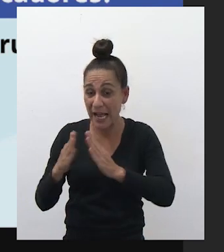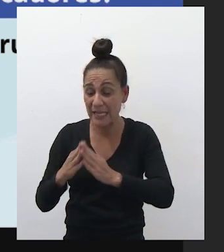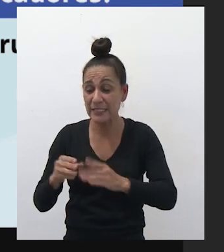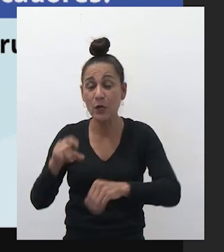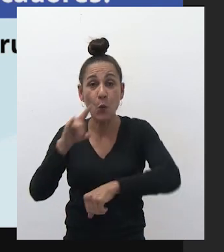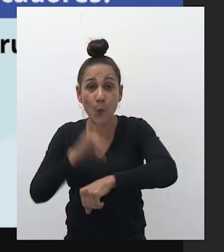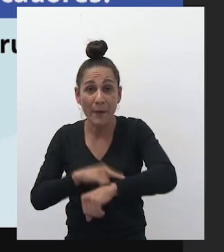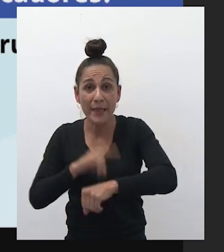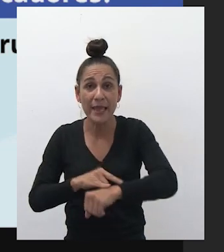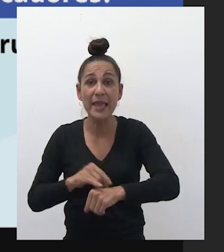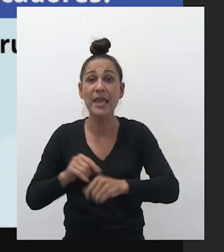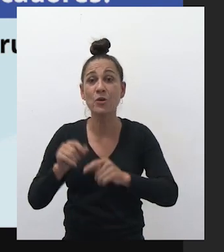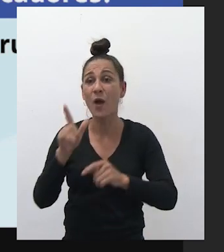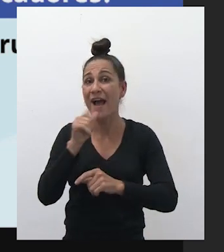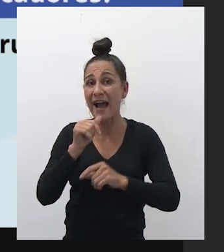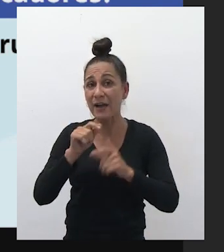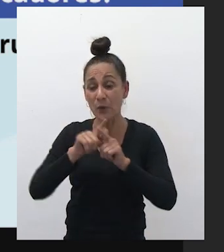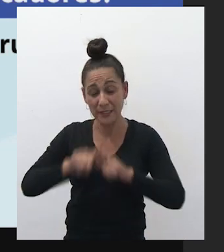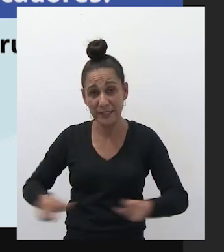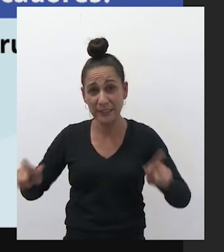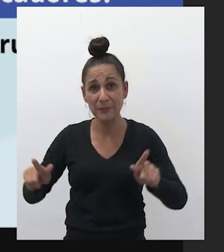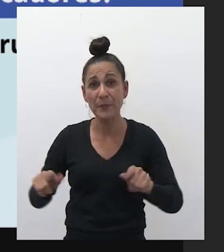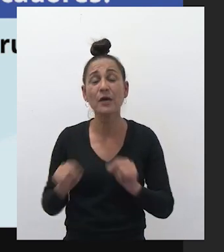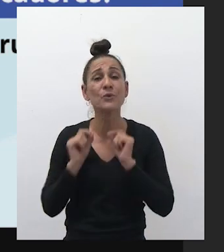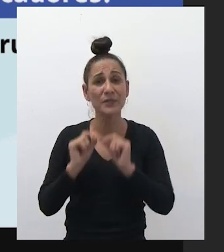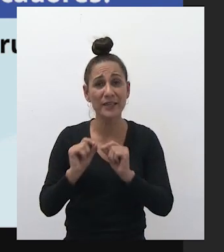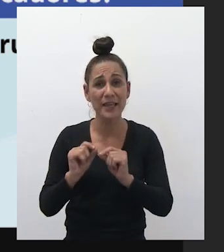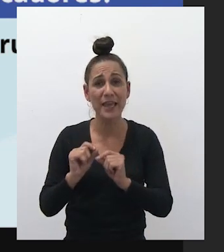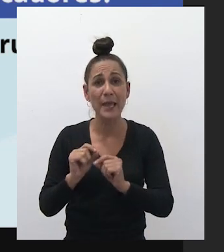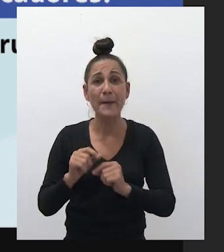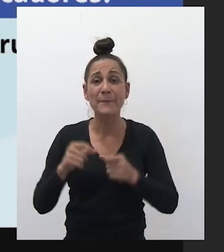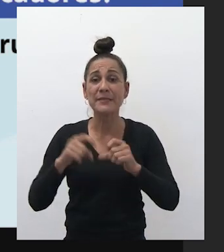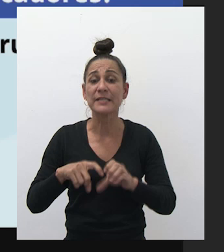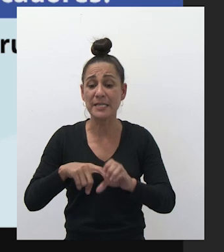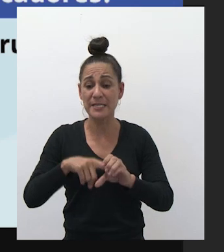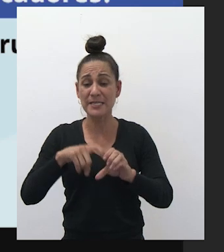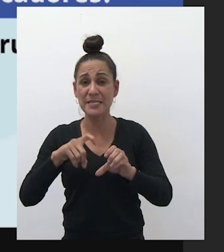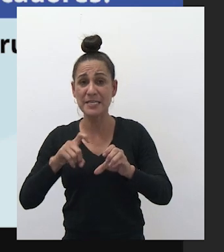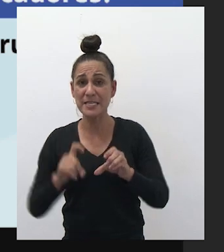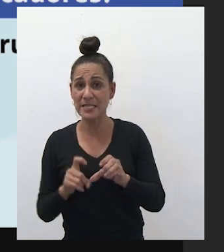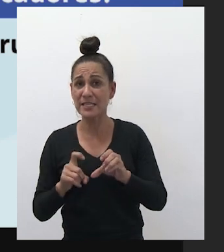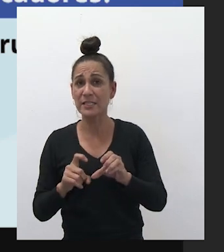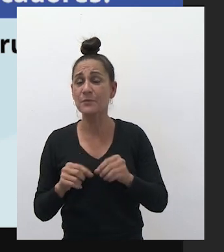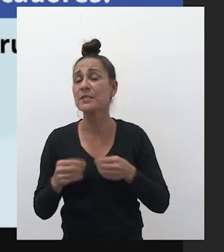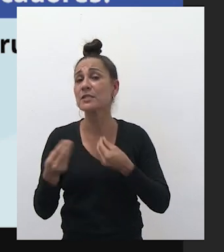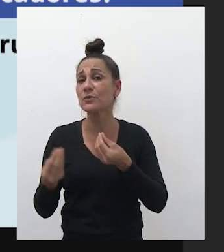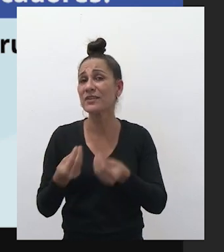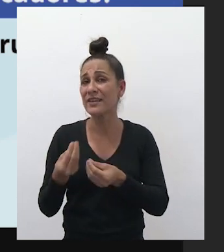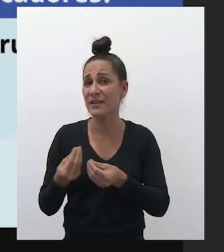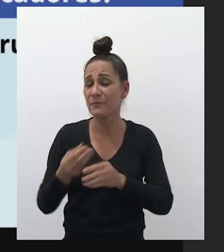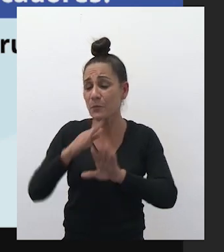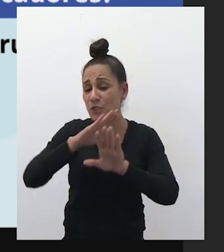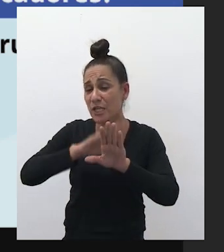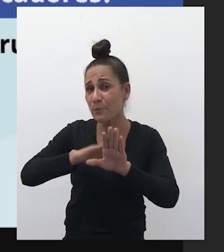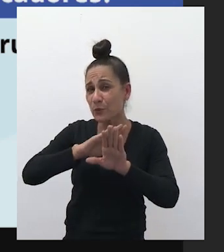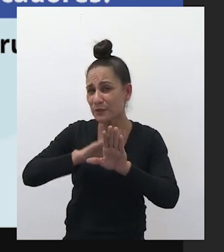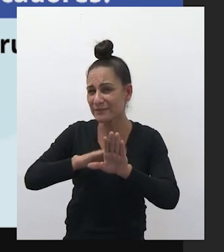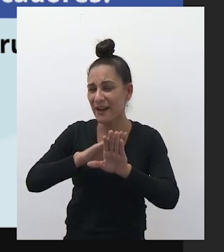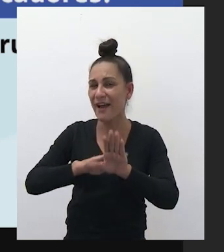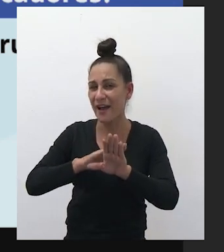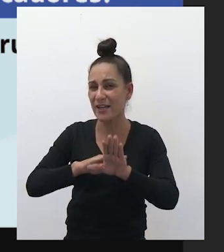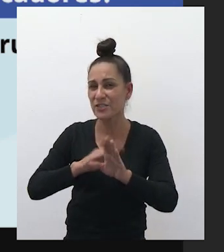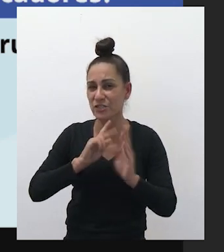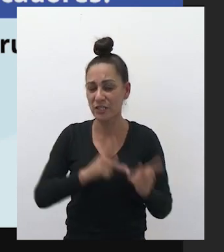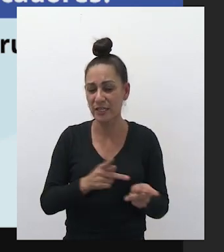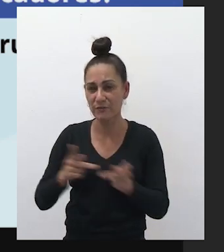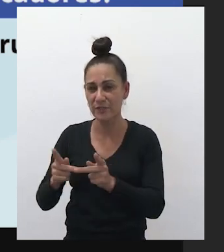direitos humanos, que é a noção de interdependência. Porque, vejam, acredito até que vocês tenham